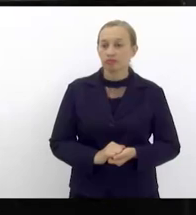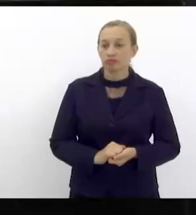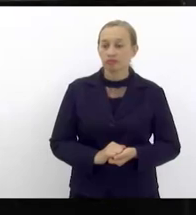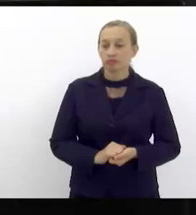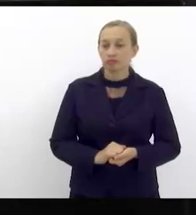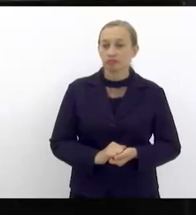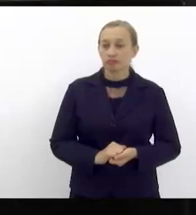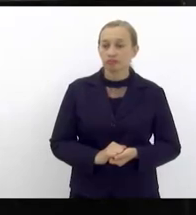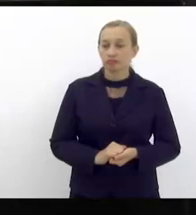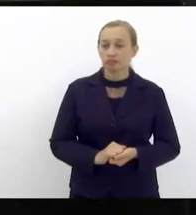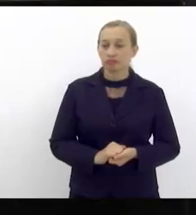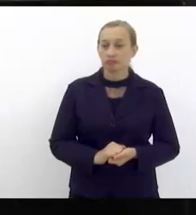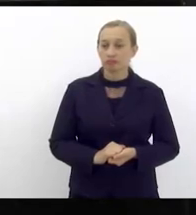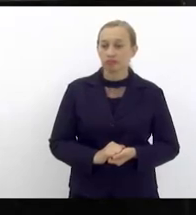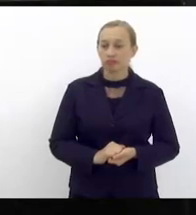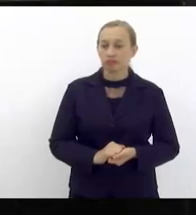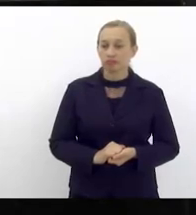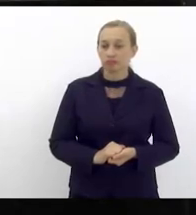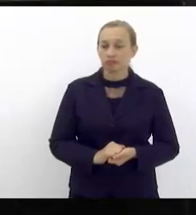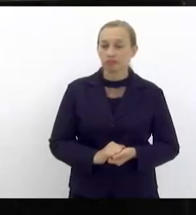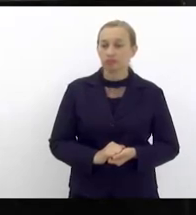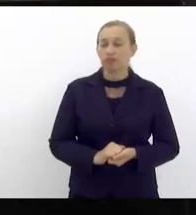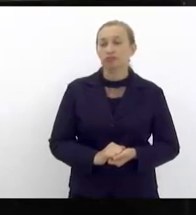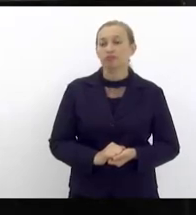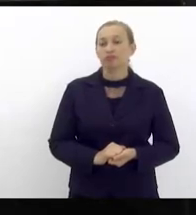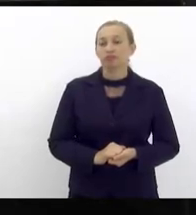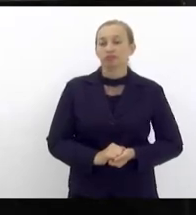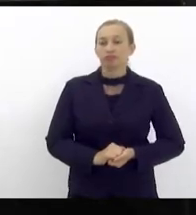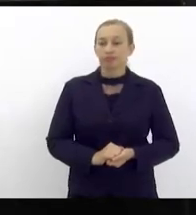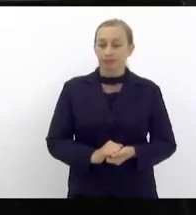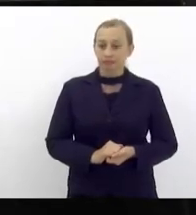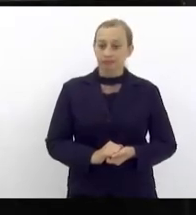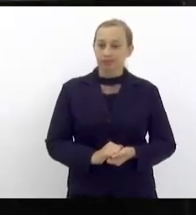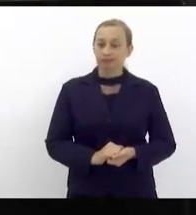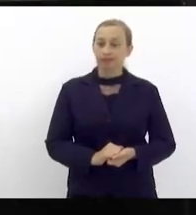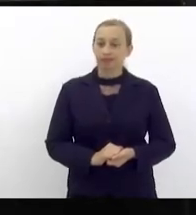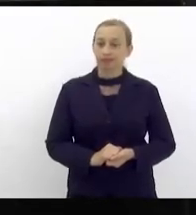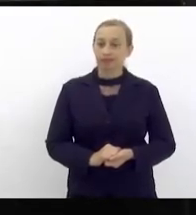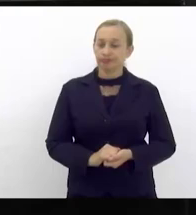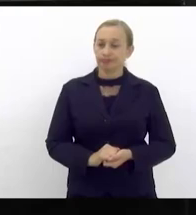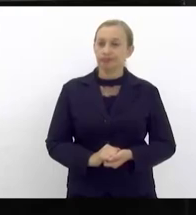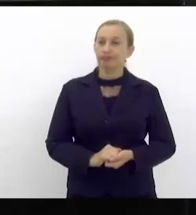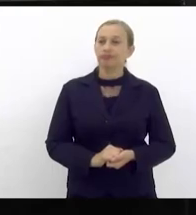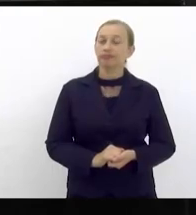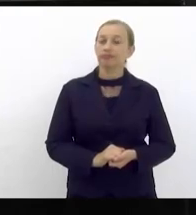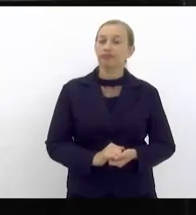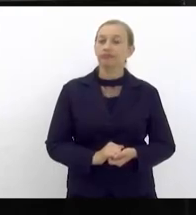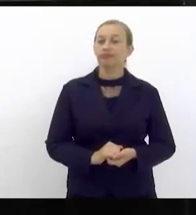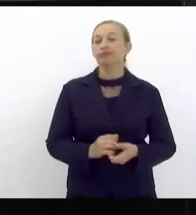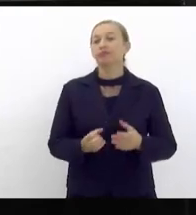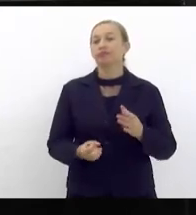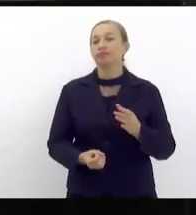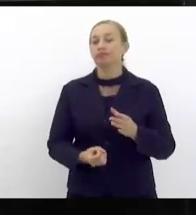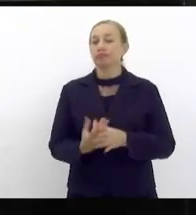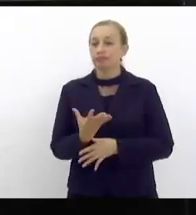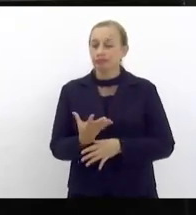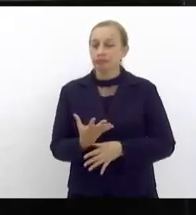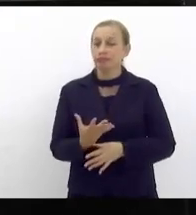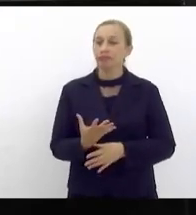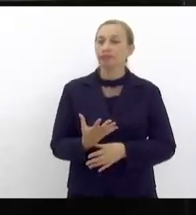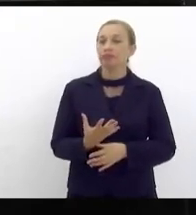observa que o chão da escola se faz presente de promover e construir